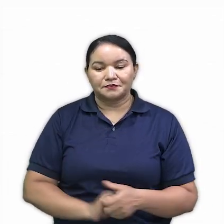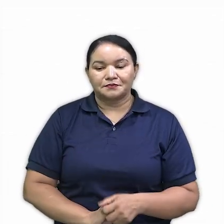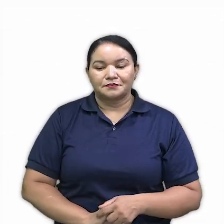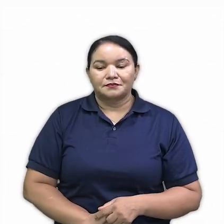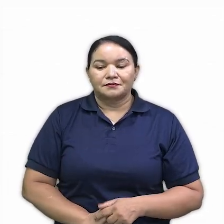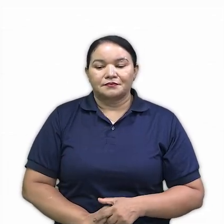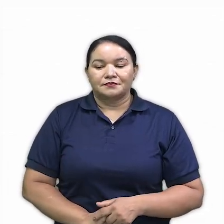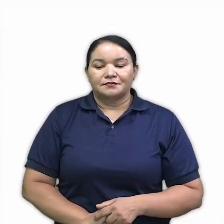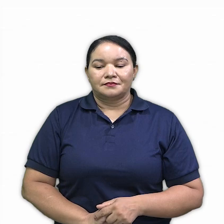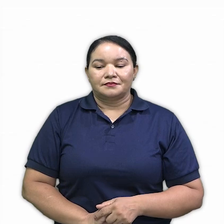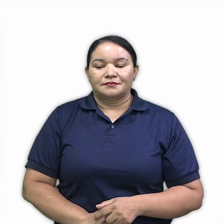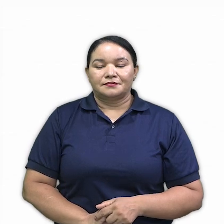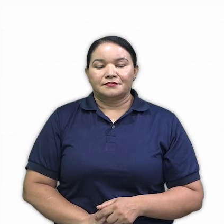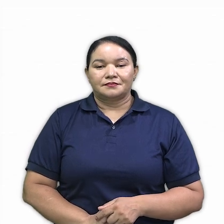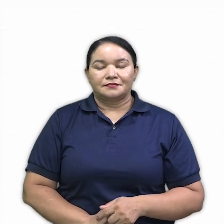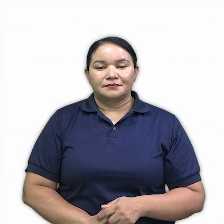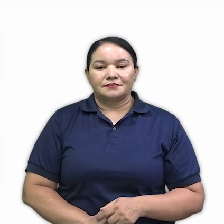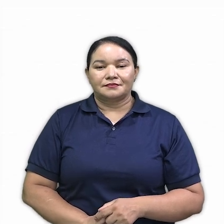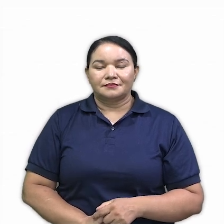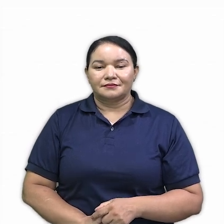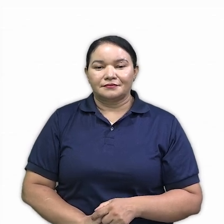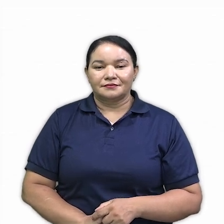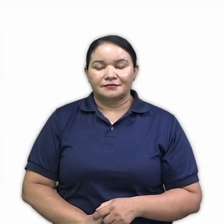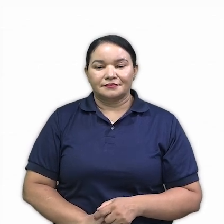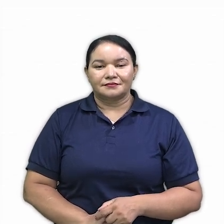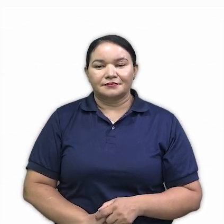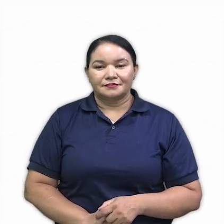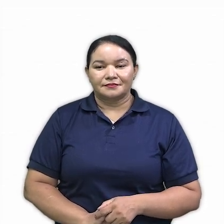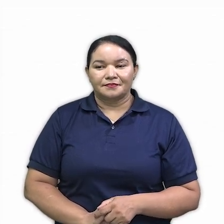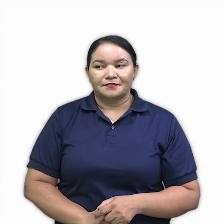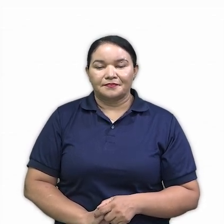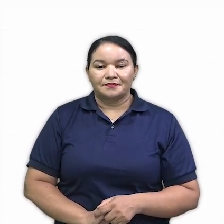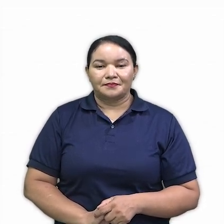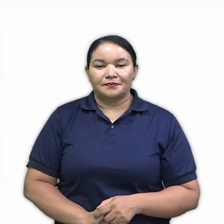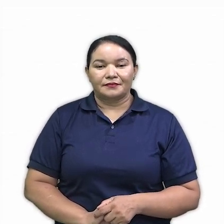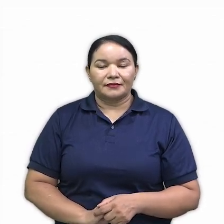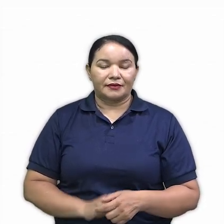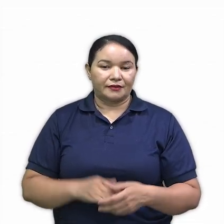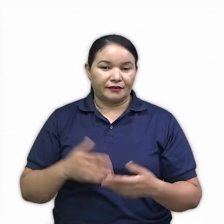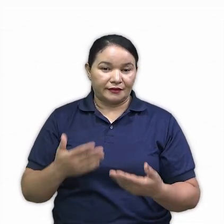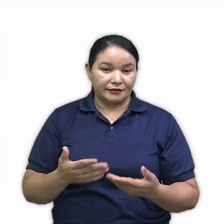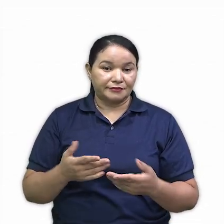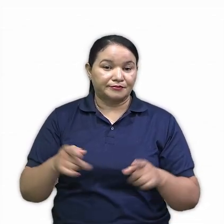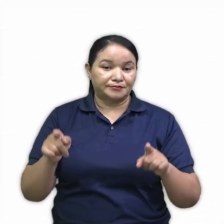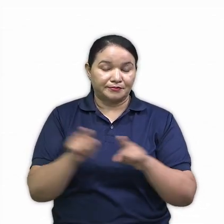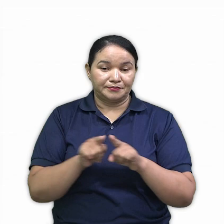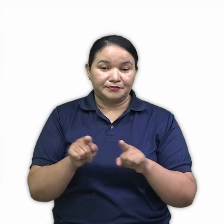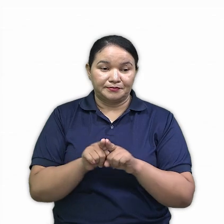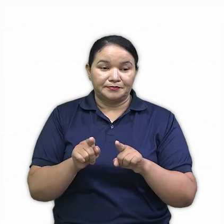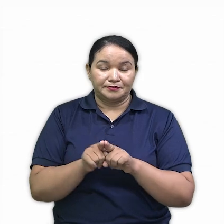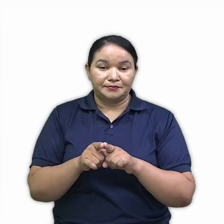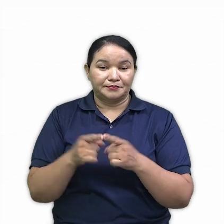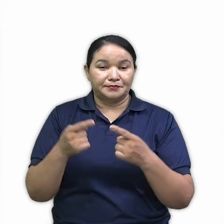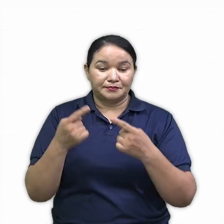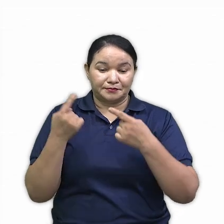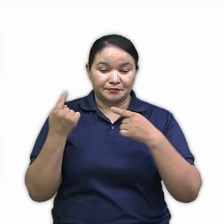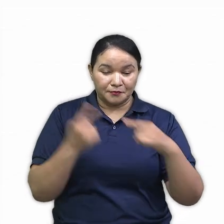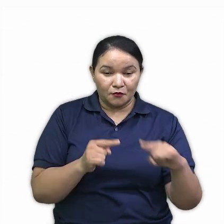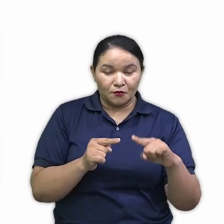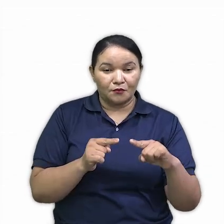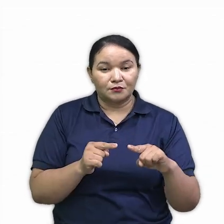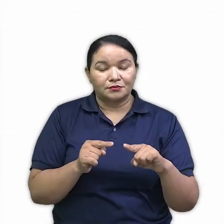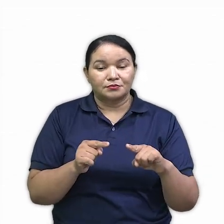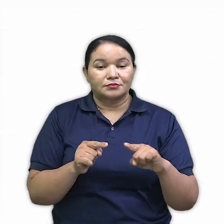Isso aqui também é uma forma de você, não é só discriminar, né? Mas aqui você também está